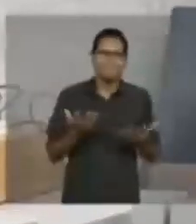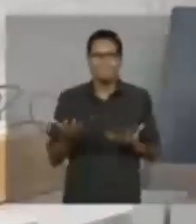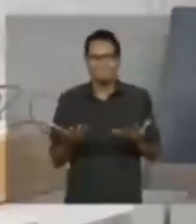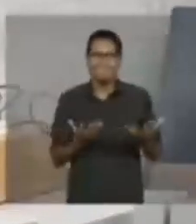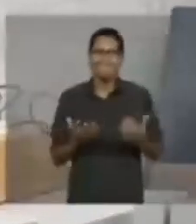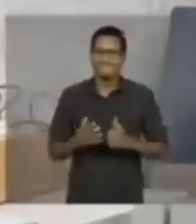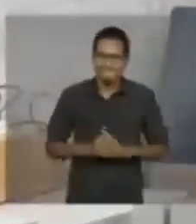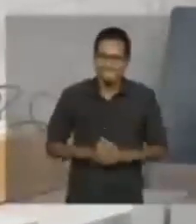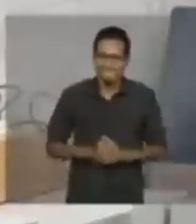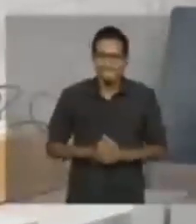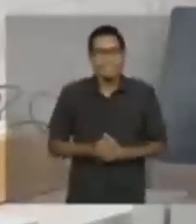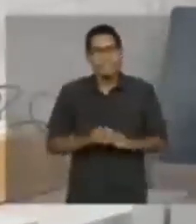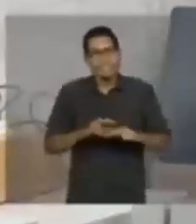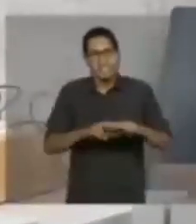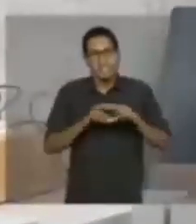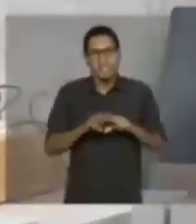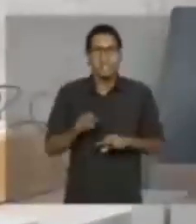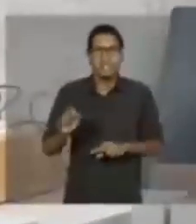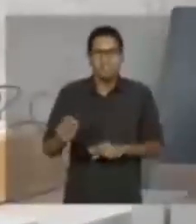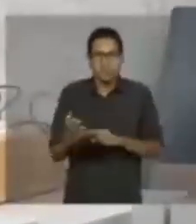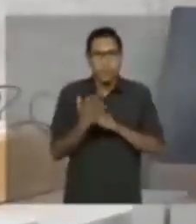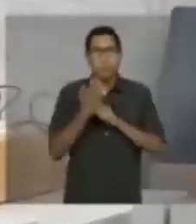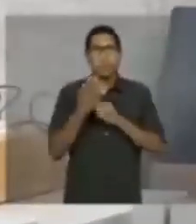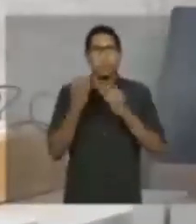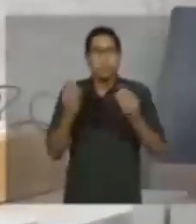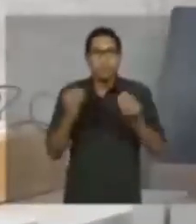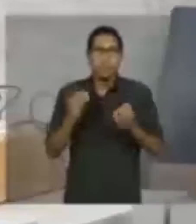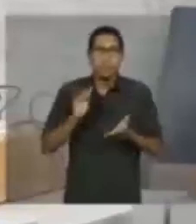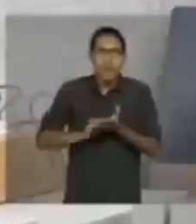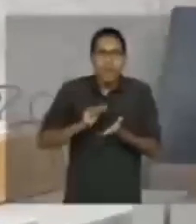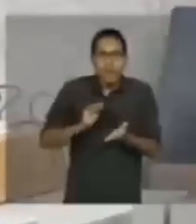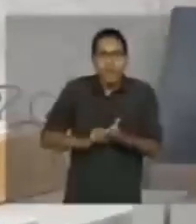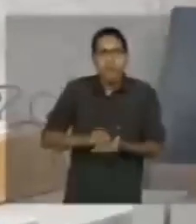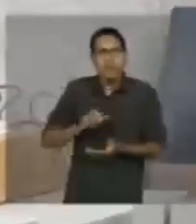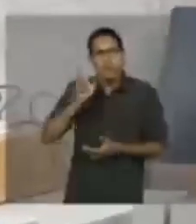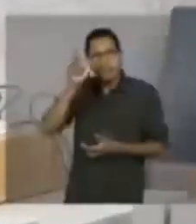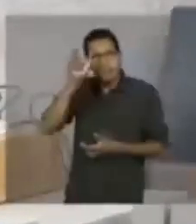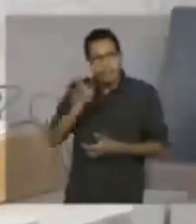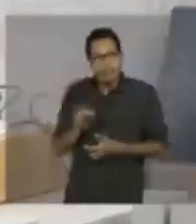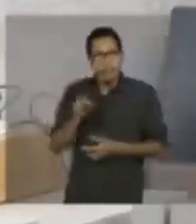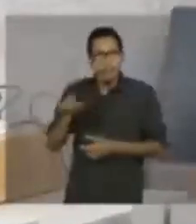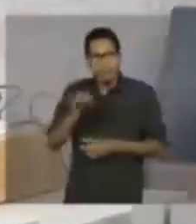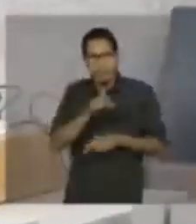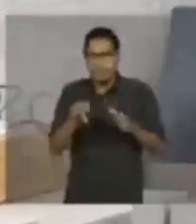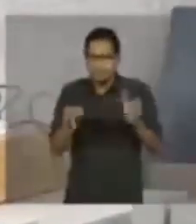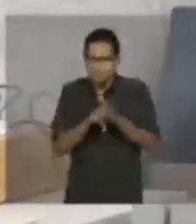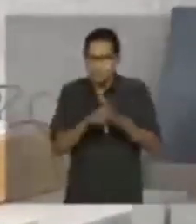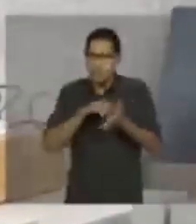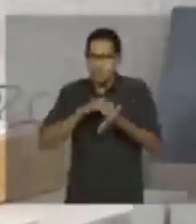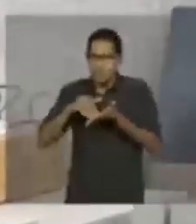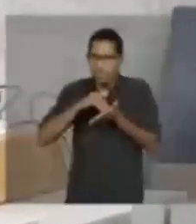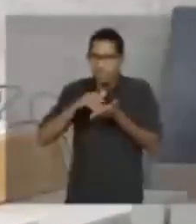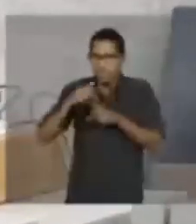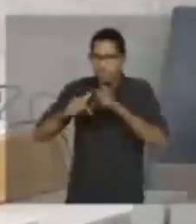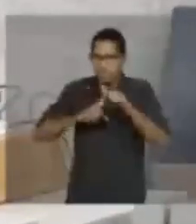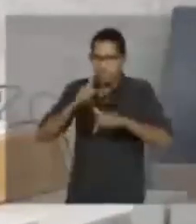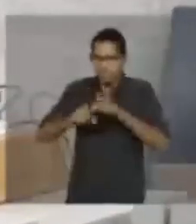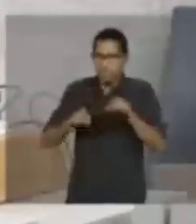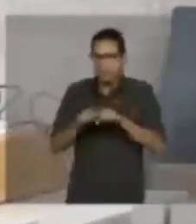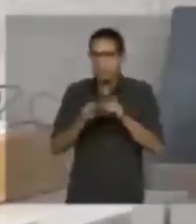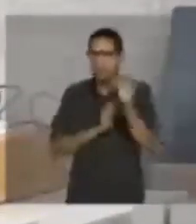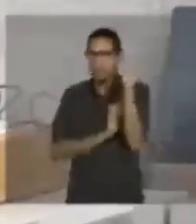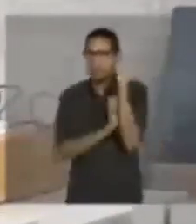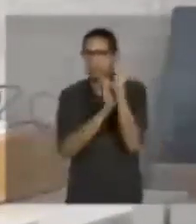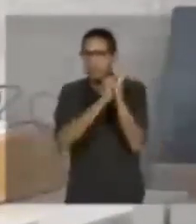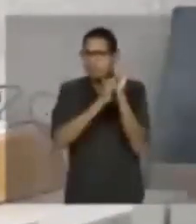acidentado. Então, claro que isso às vezes reflete uma falta de pessoal na estrutura interna das secretarias, na burocracia